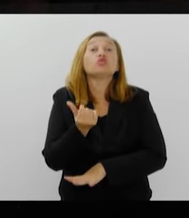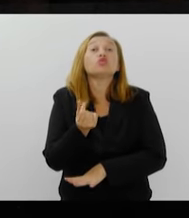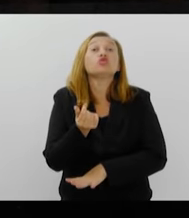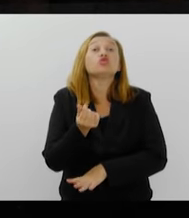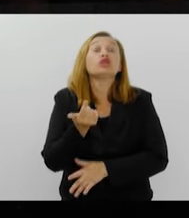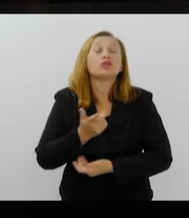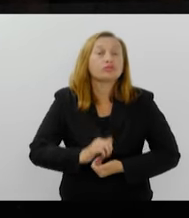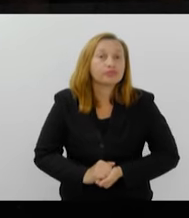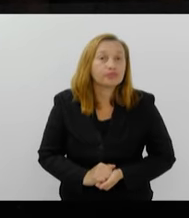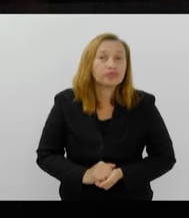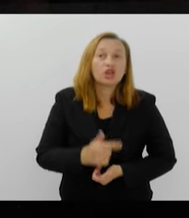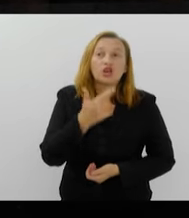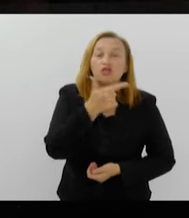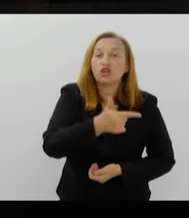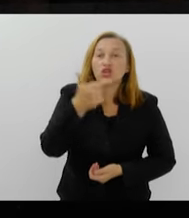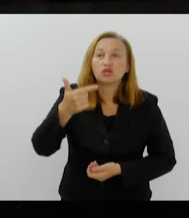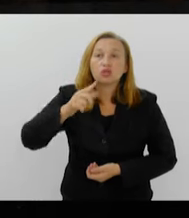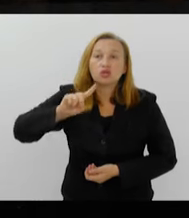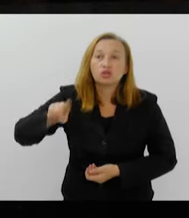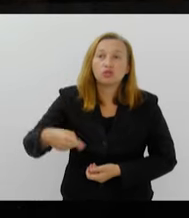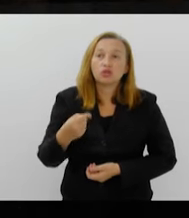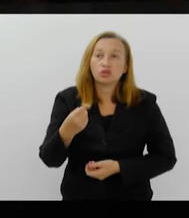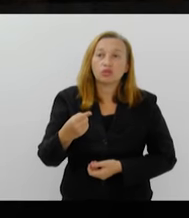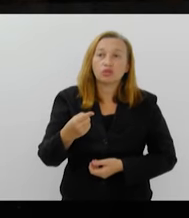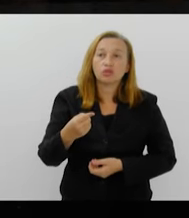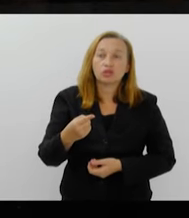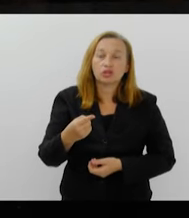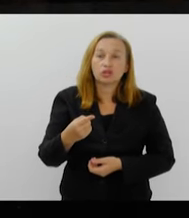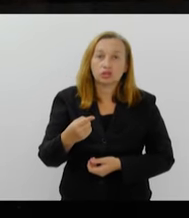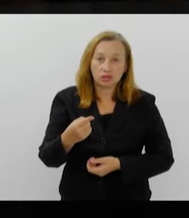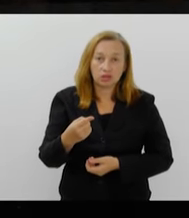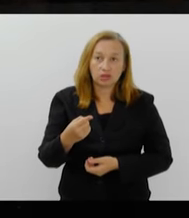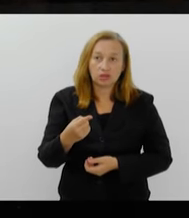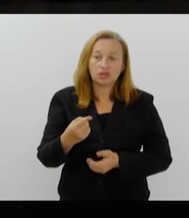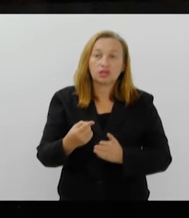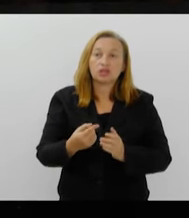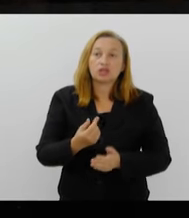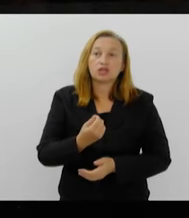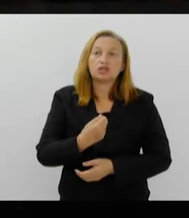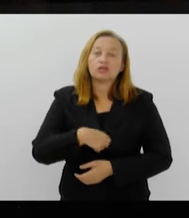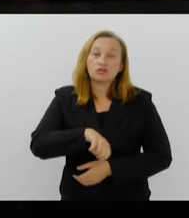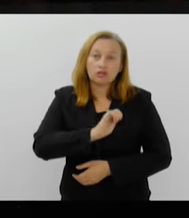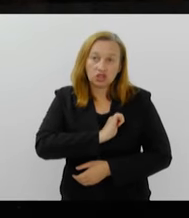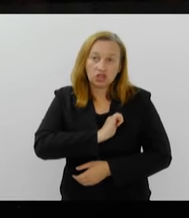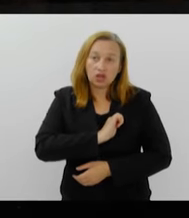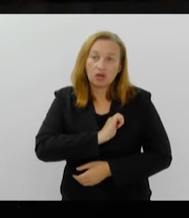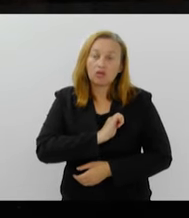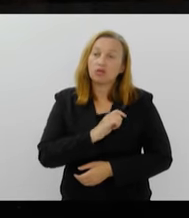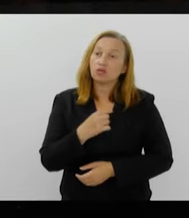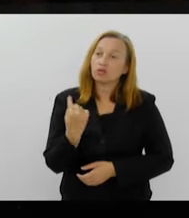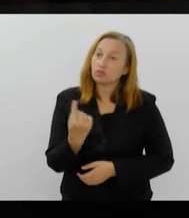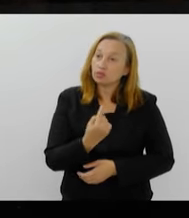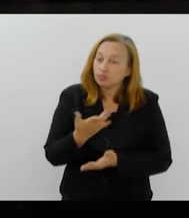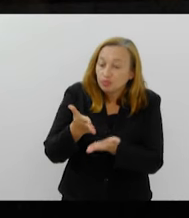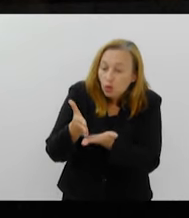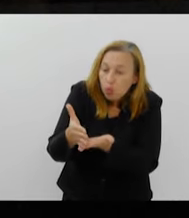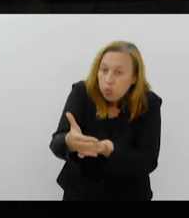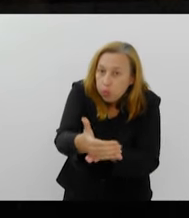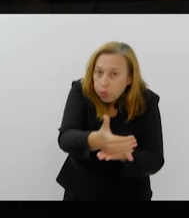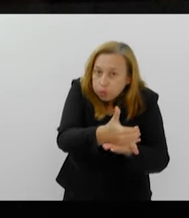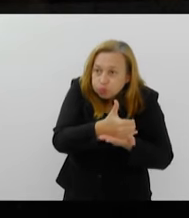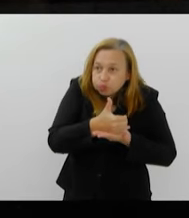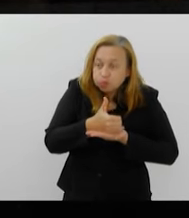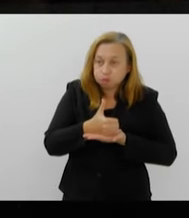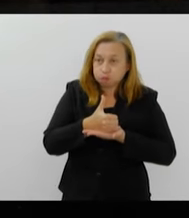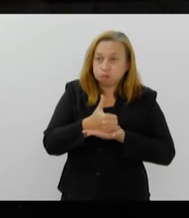22 bilhões de incentivos fiscais. A nossa renda cresceu, o volume